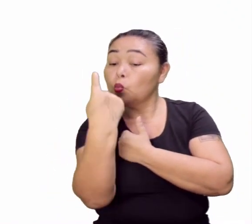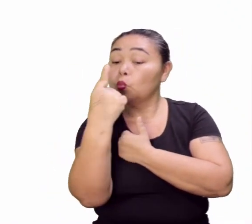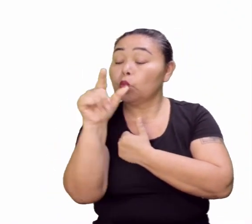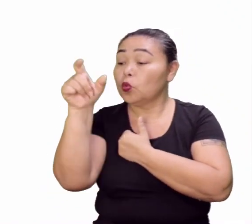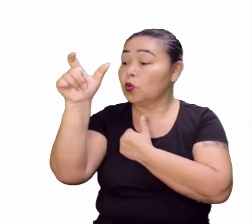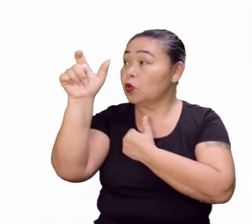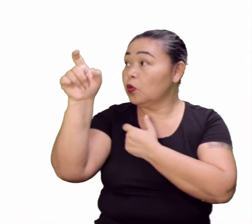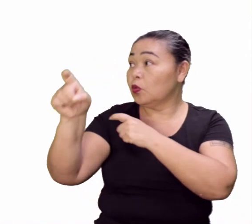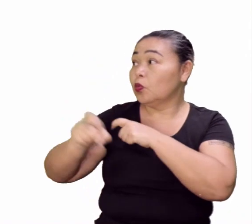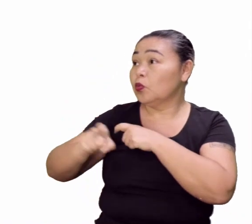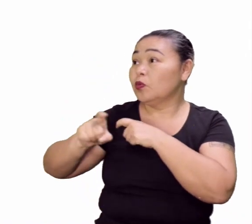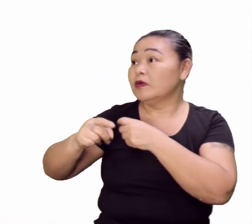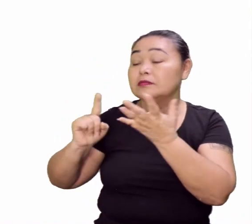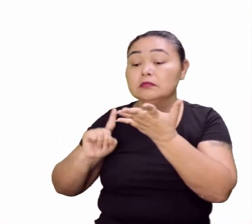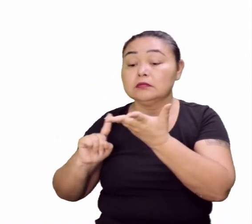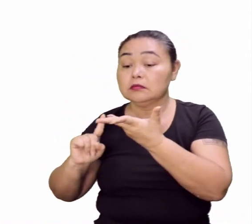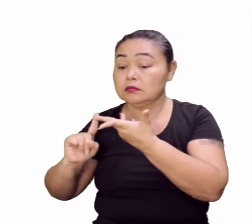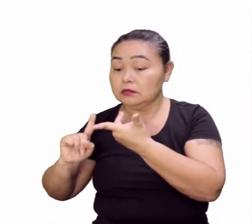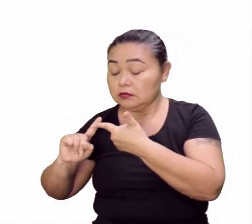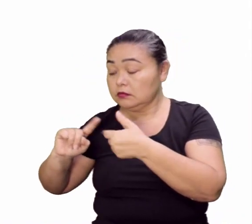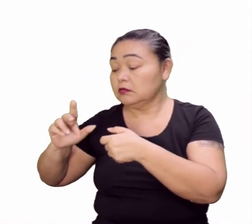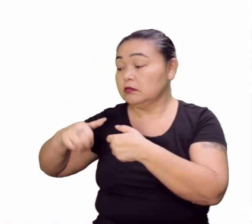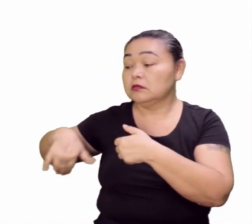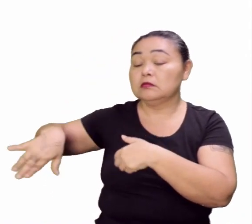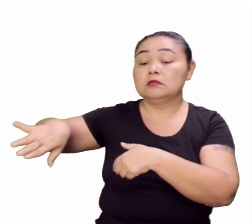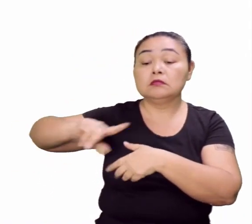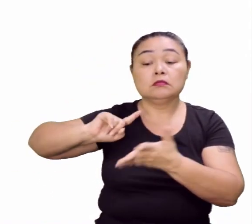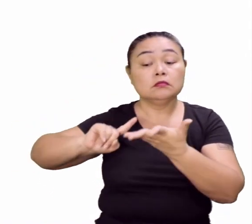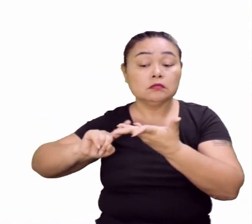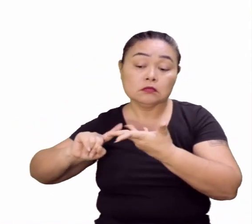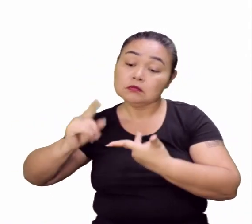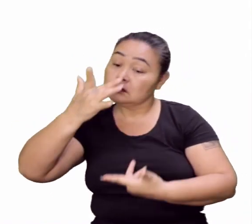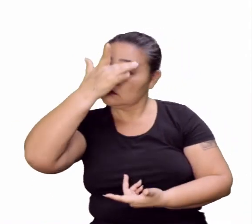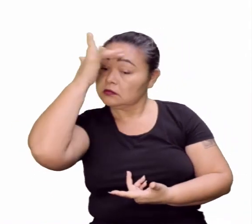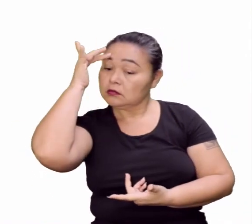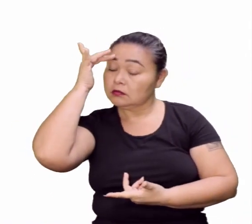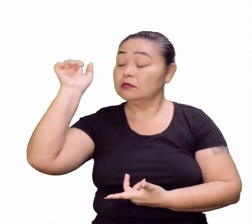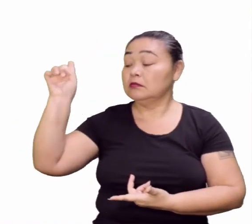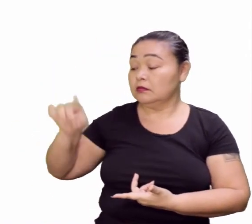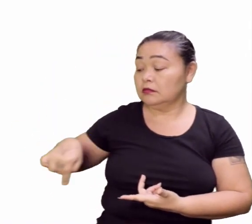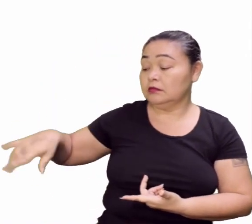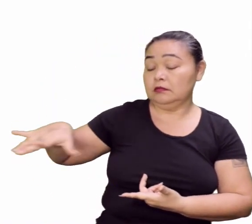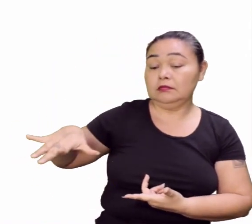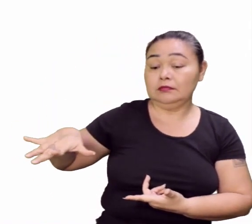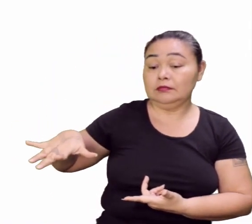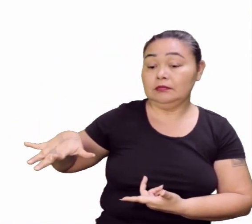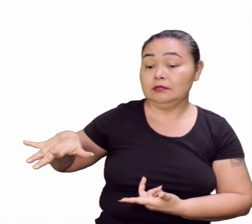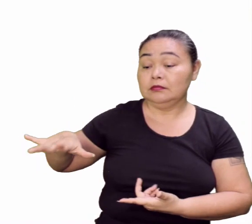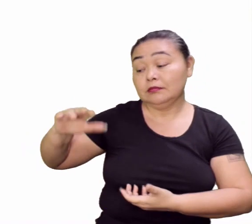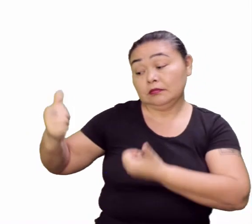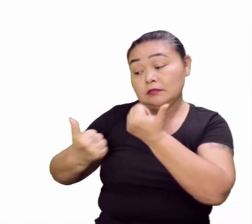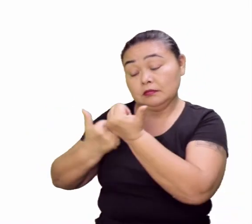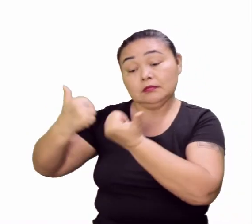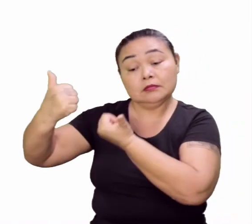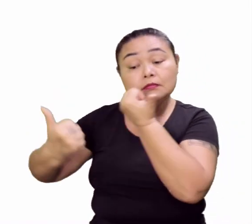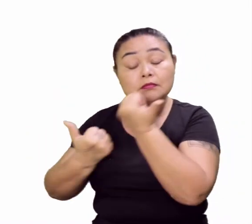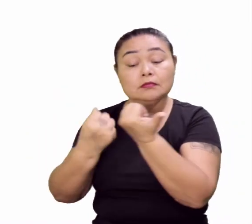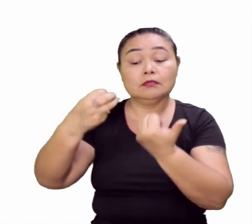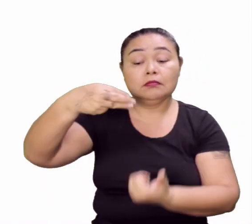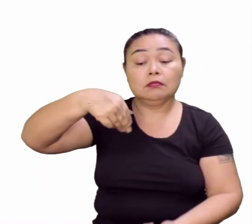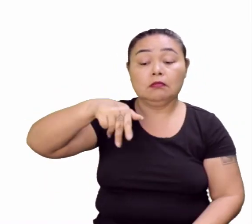campo. São de vários agricultores. Então, várias pessoas são substituídas pela